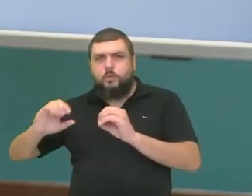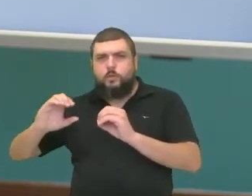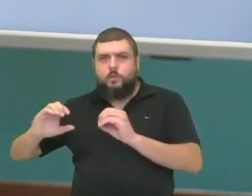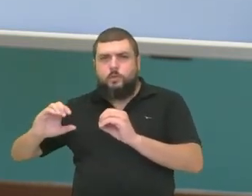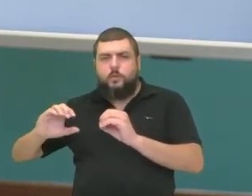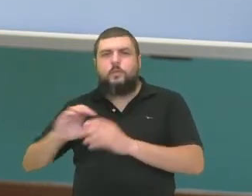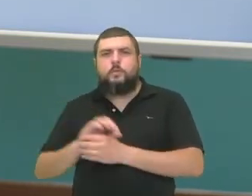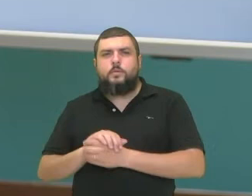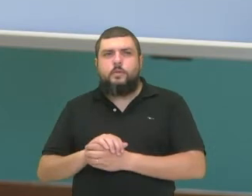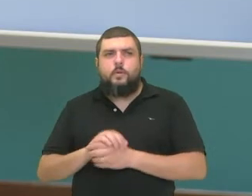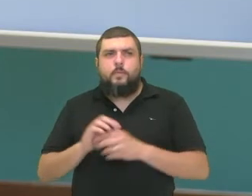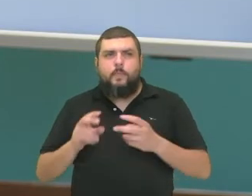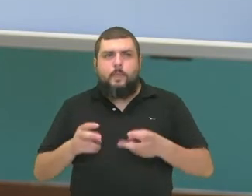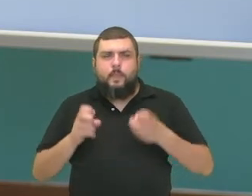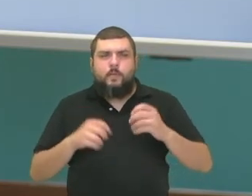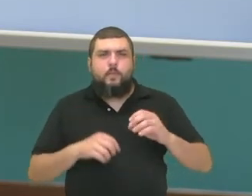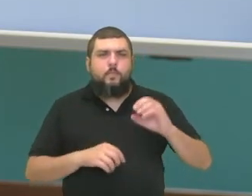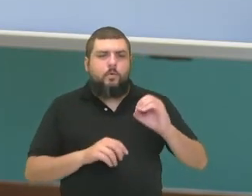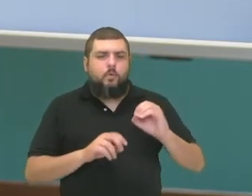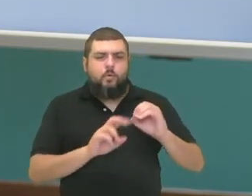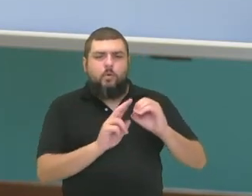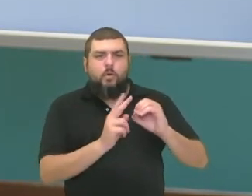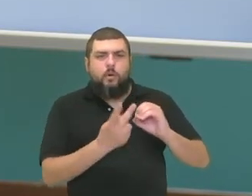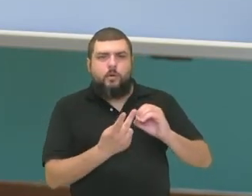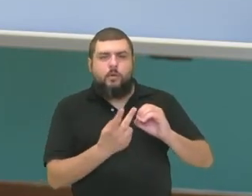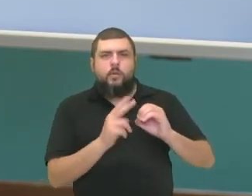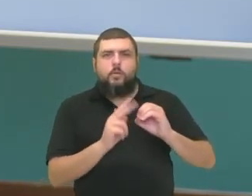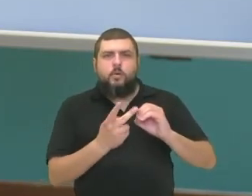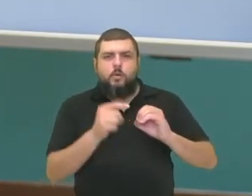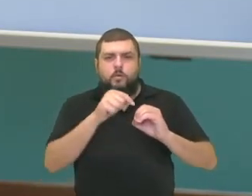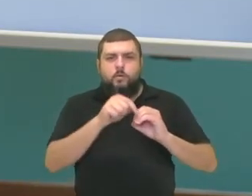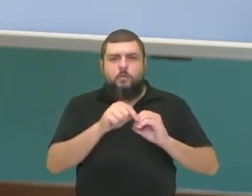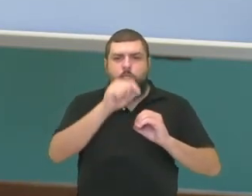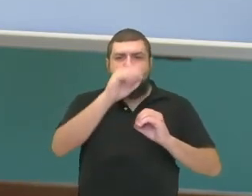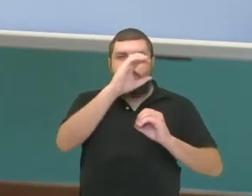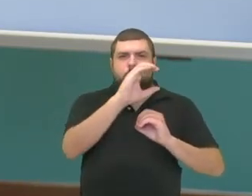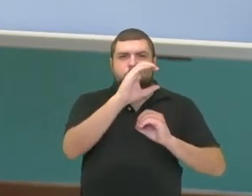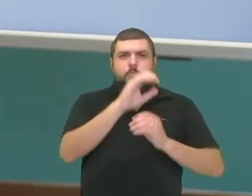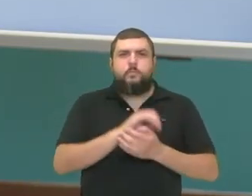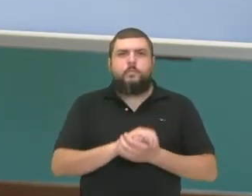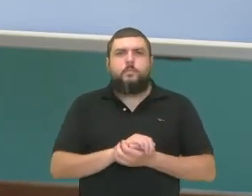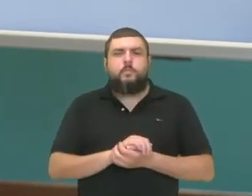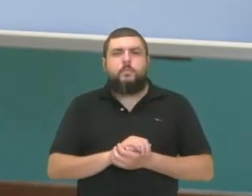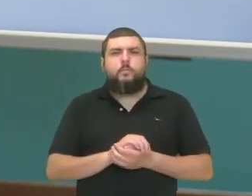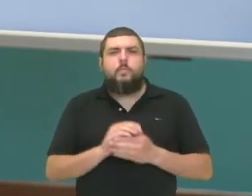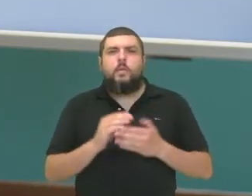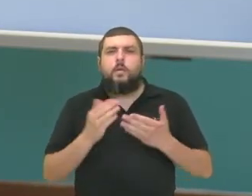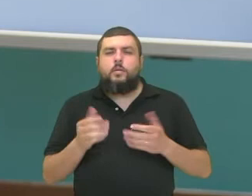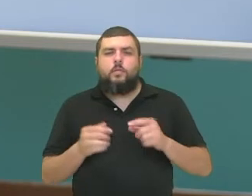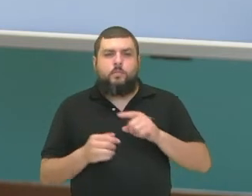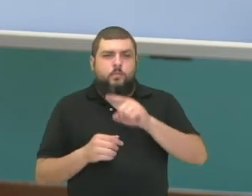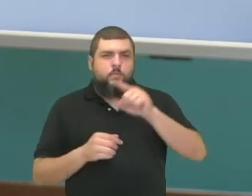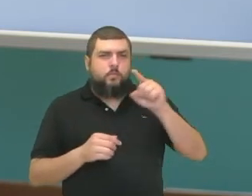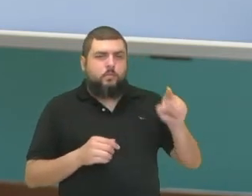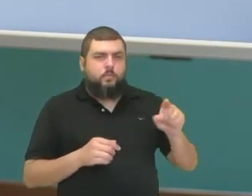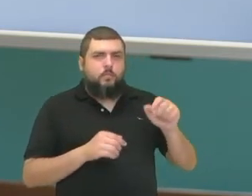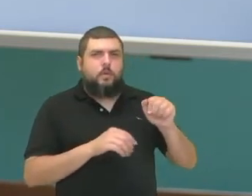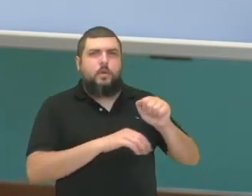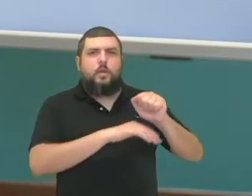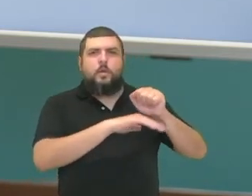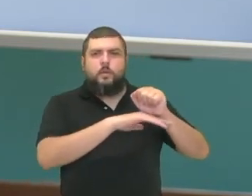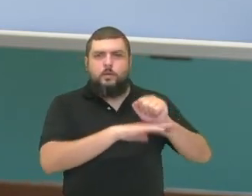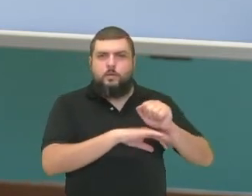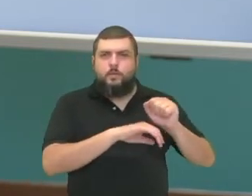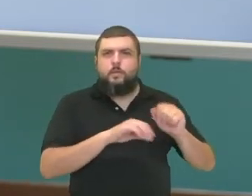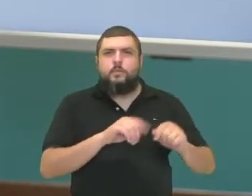o OH e a carbonila no final da cadeia carbônica. Aqui, portanto, nós temos um ácido